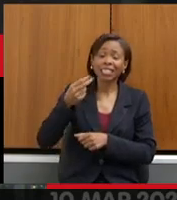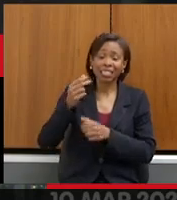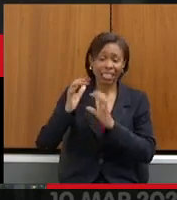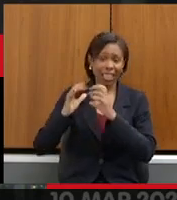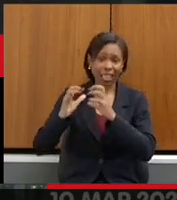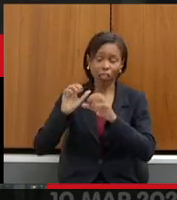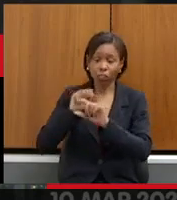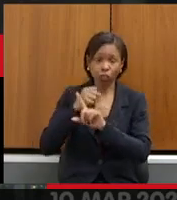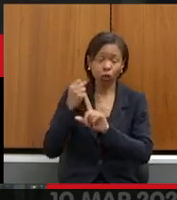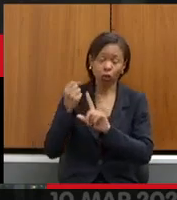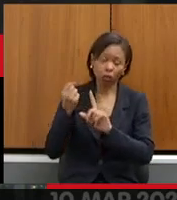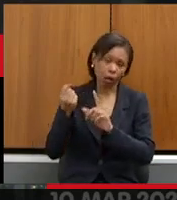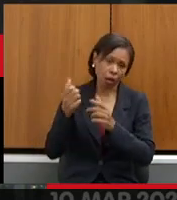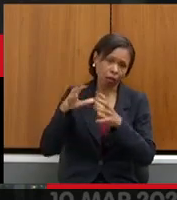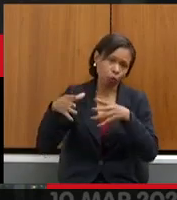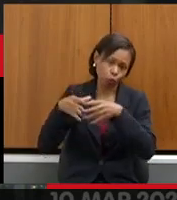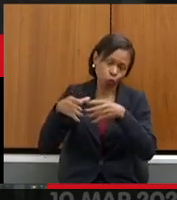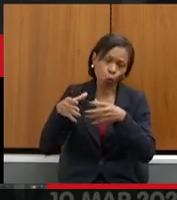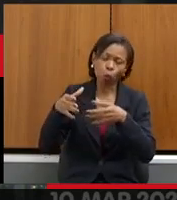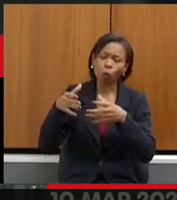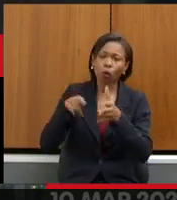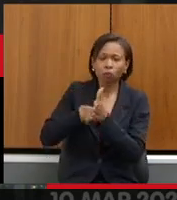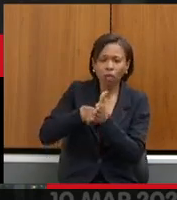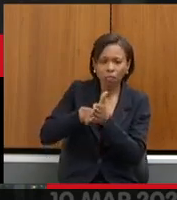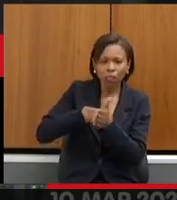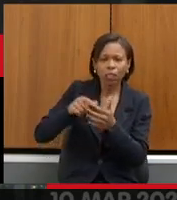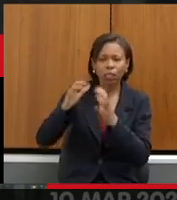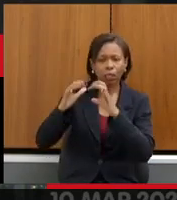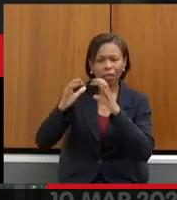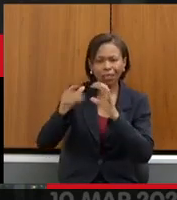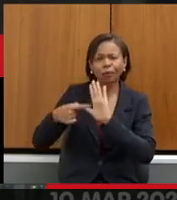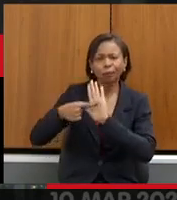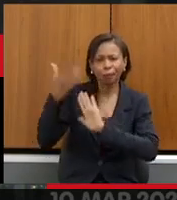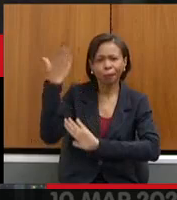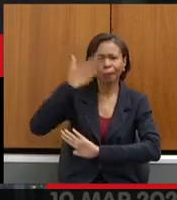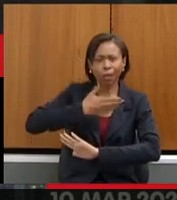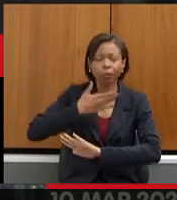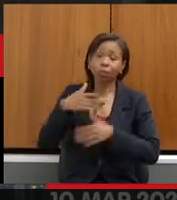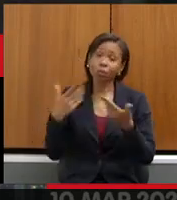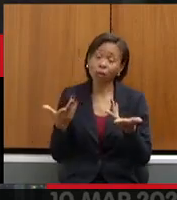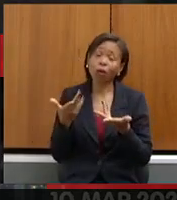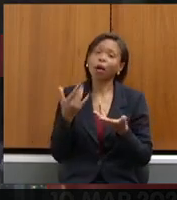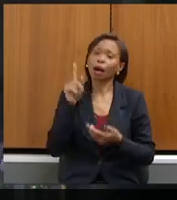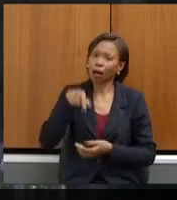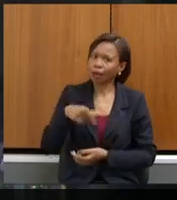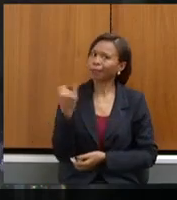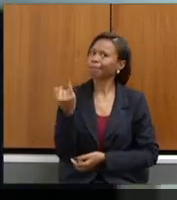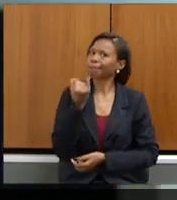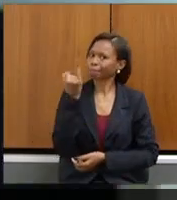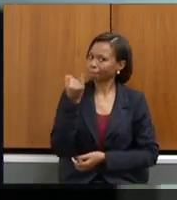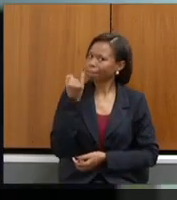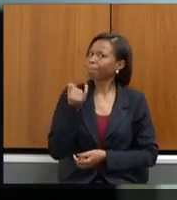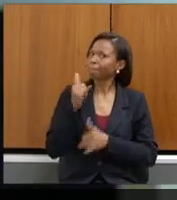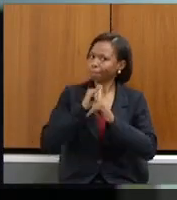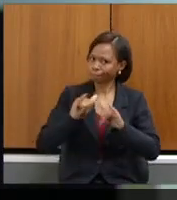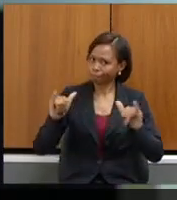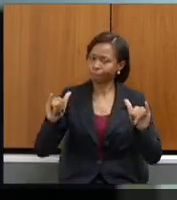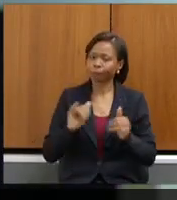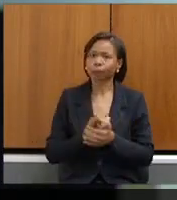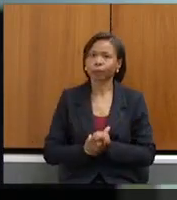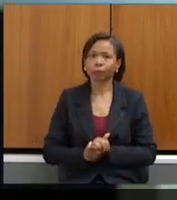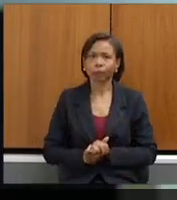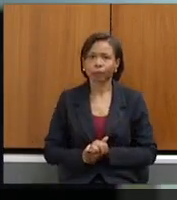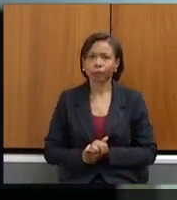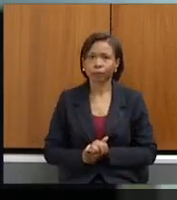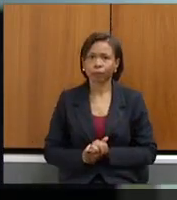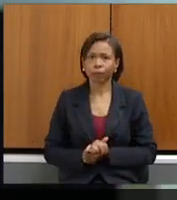claro eu acho que a gente tem que tentar levar isso como sendo uma informação muito sério eu plano estadual de